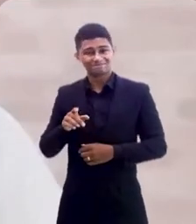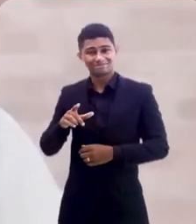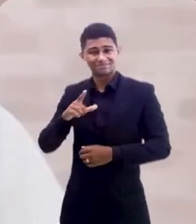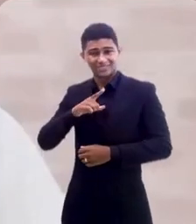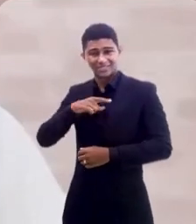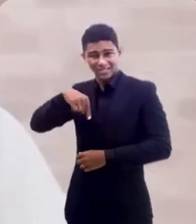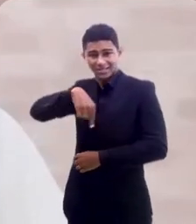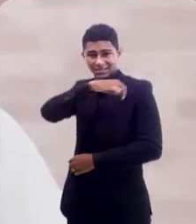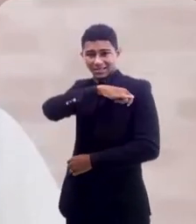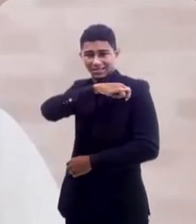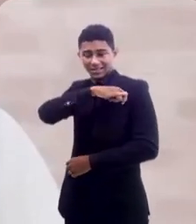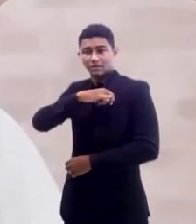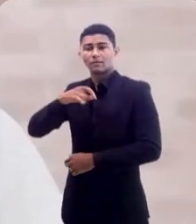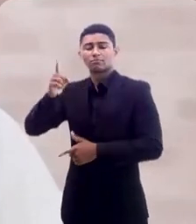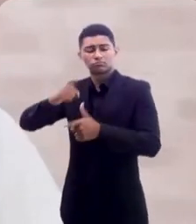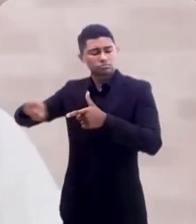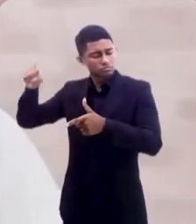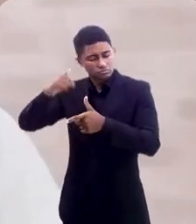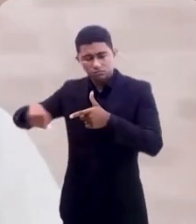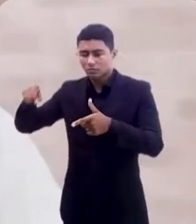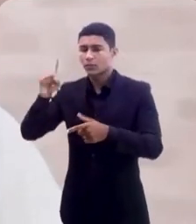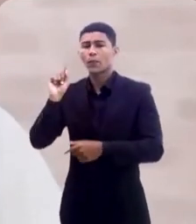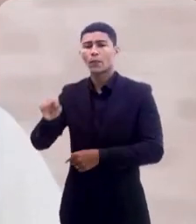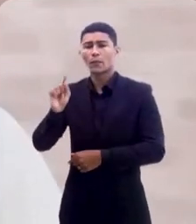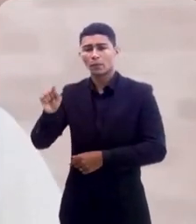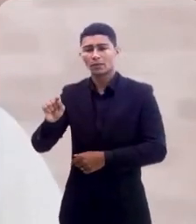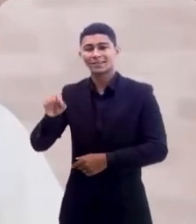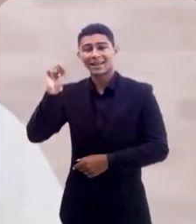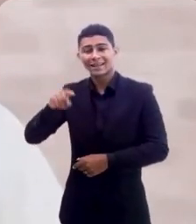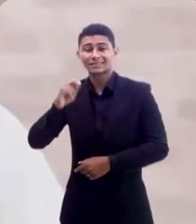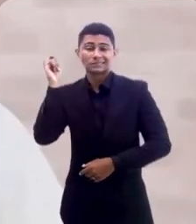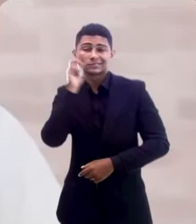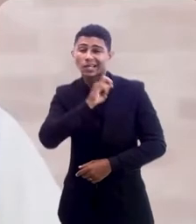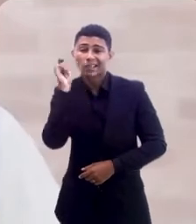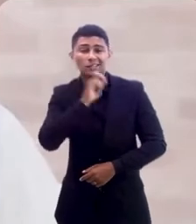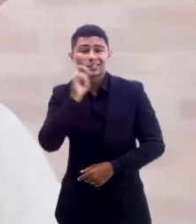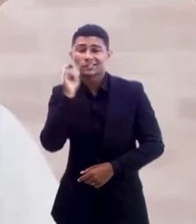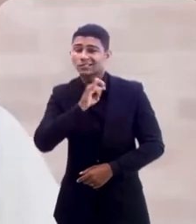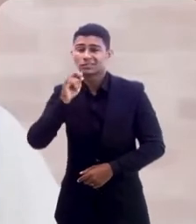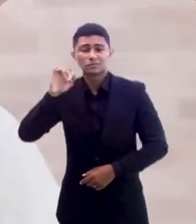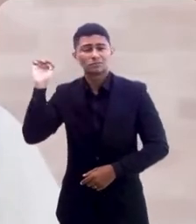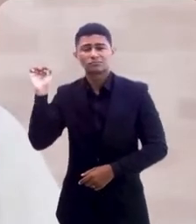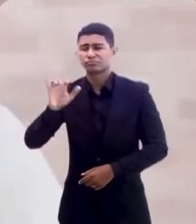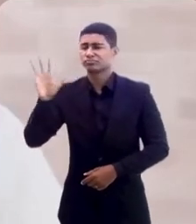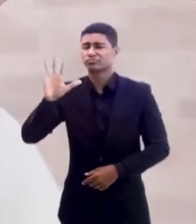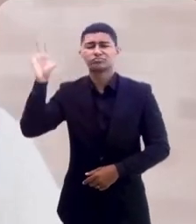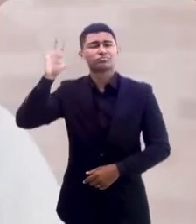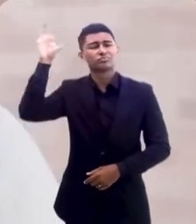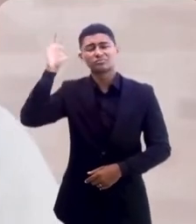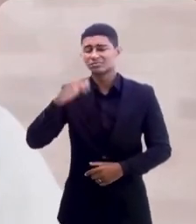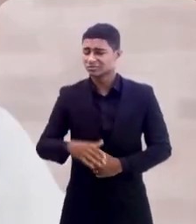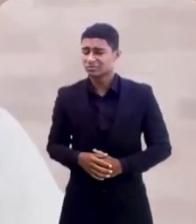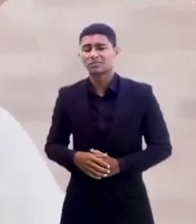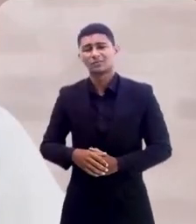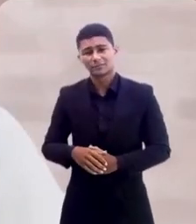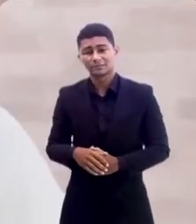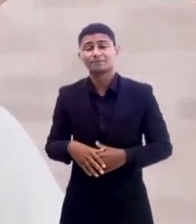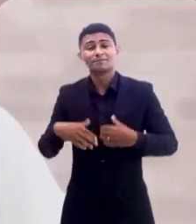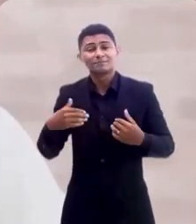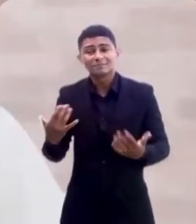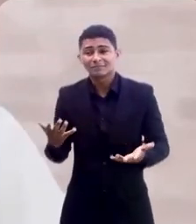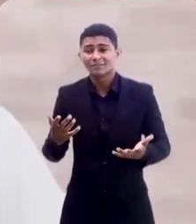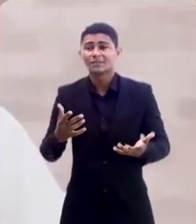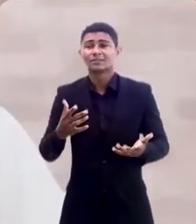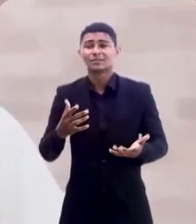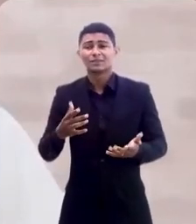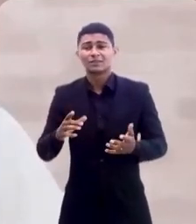nós tínhamos um problema no estado do Rio de Janeiro que era o custo da energia elétrica extremamente elevado.